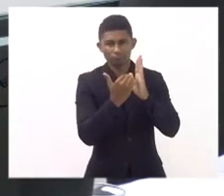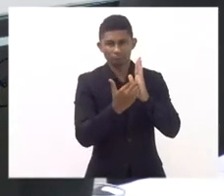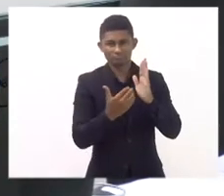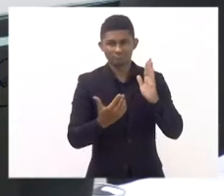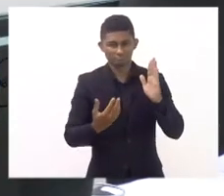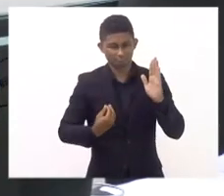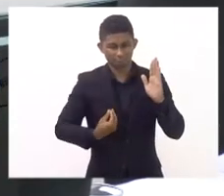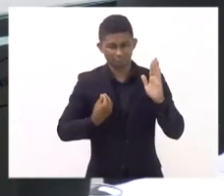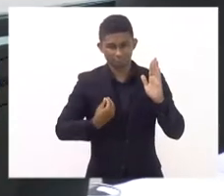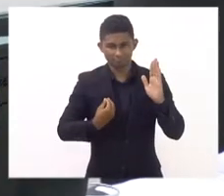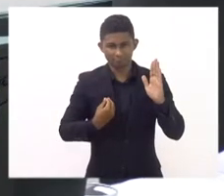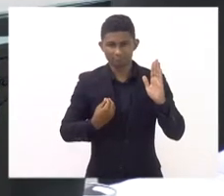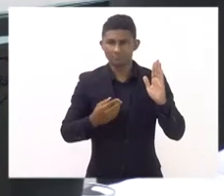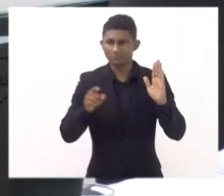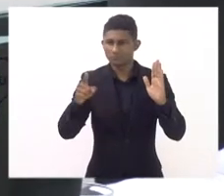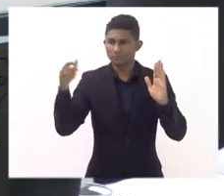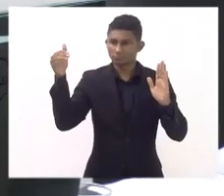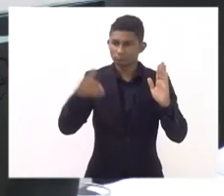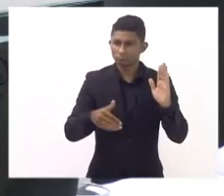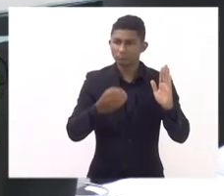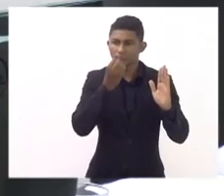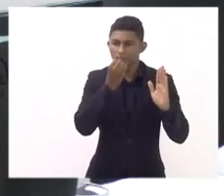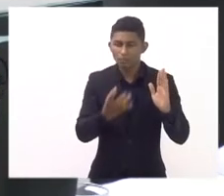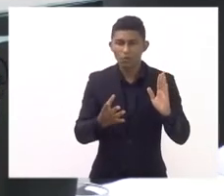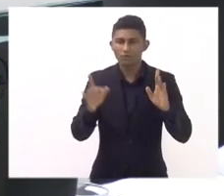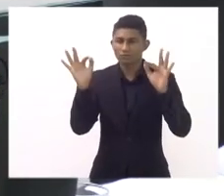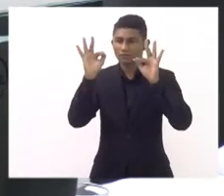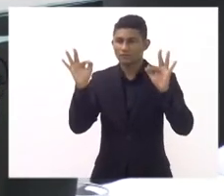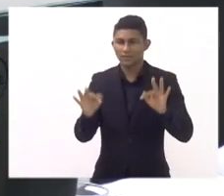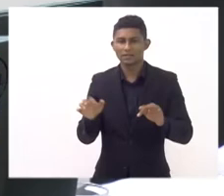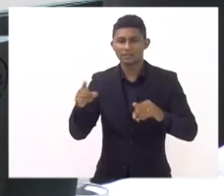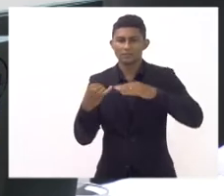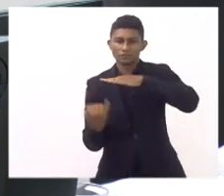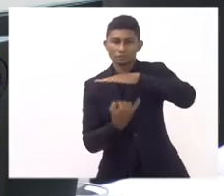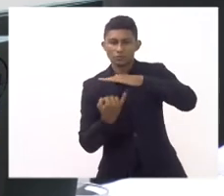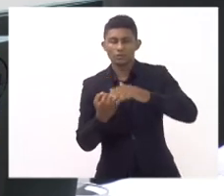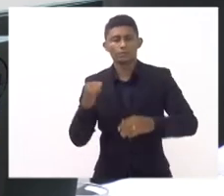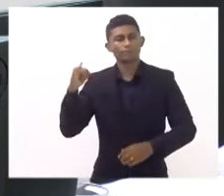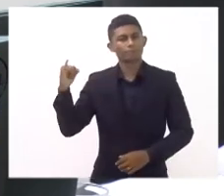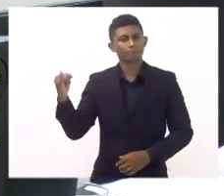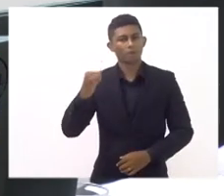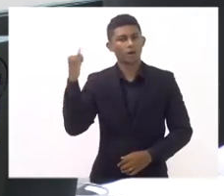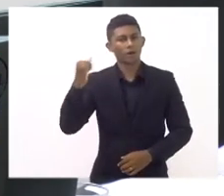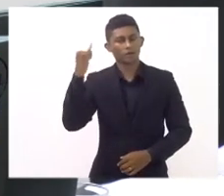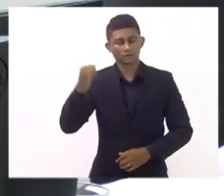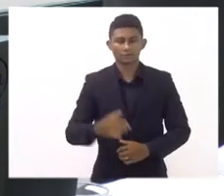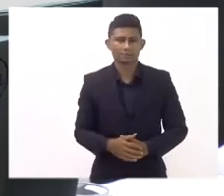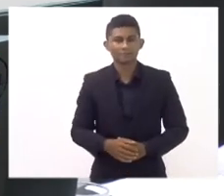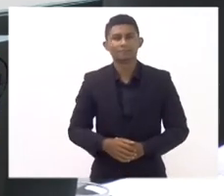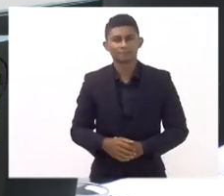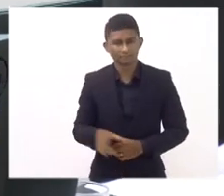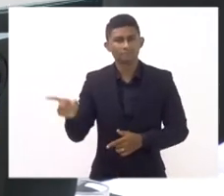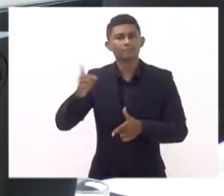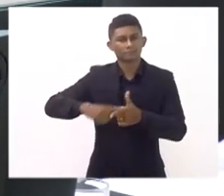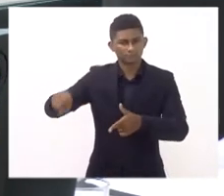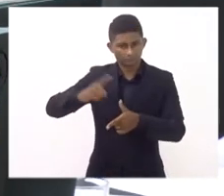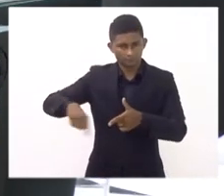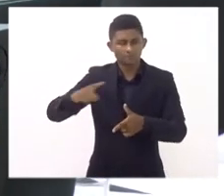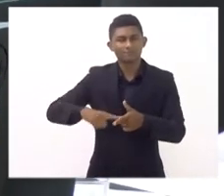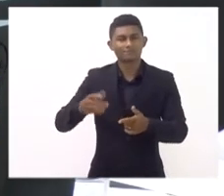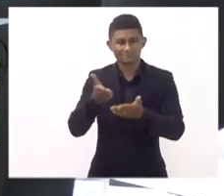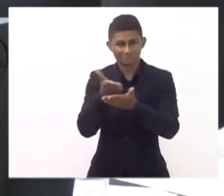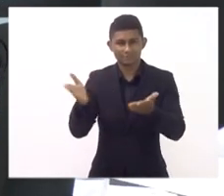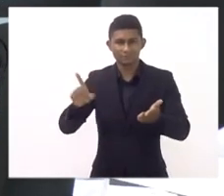mas ficamos muito felizes com a presença de vocês, também uma instituição fundamental. que tem enfrentado esses problemas que a gente acompanhou de